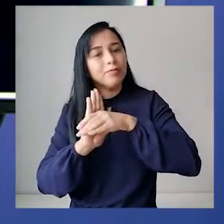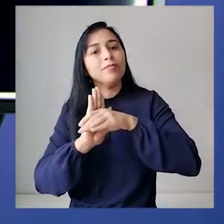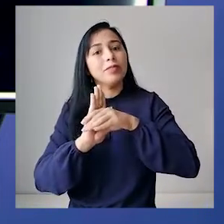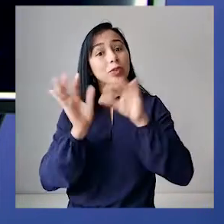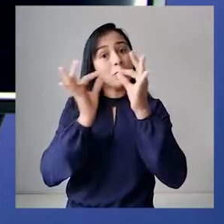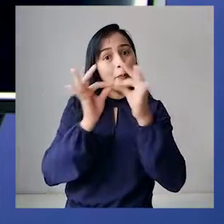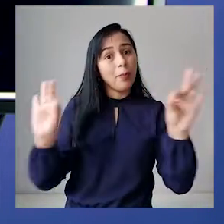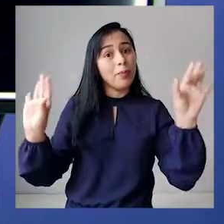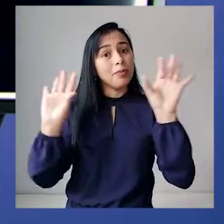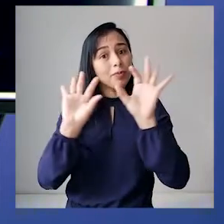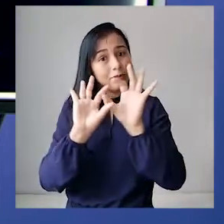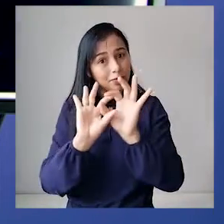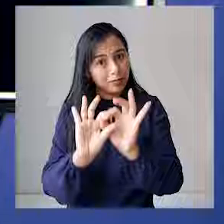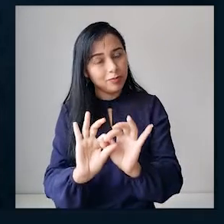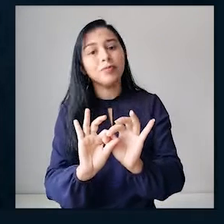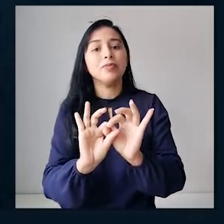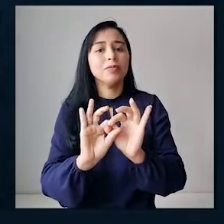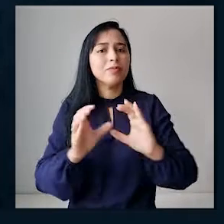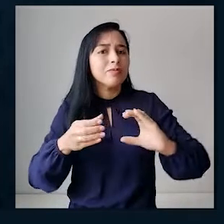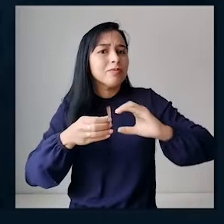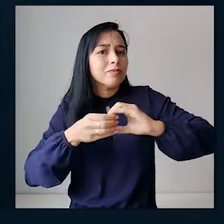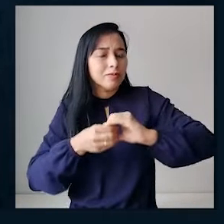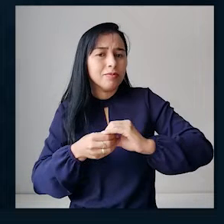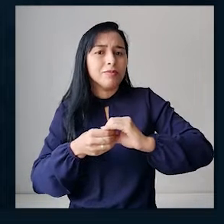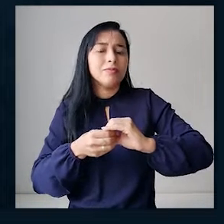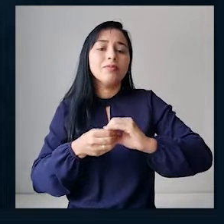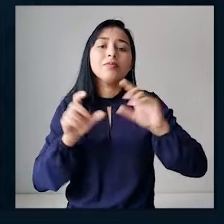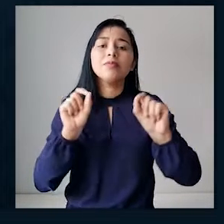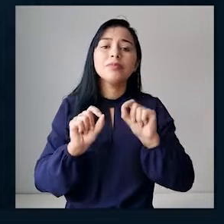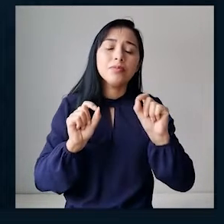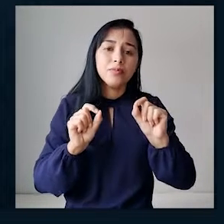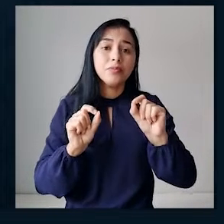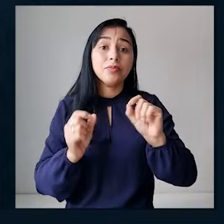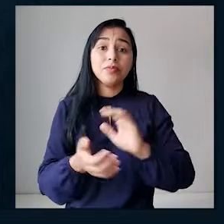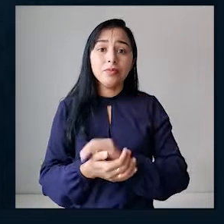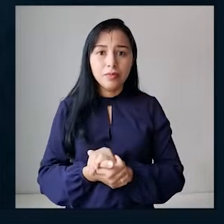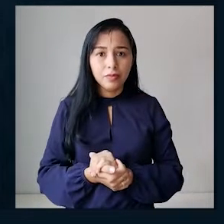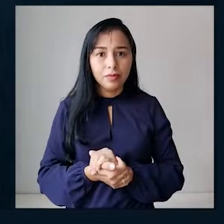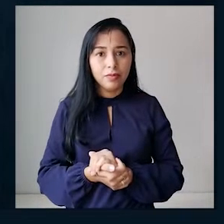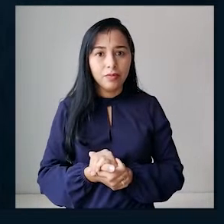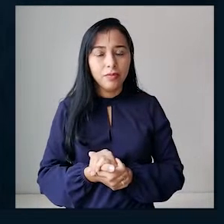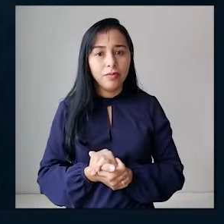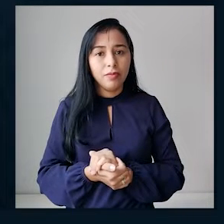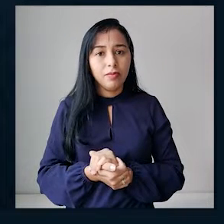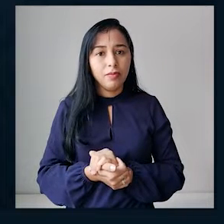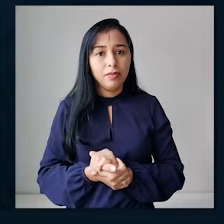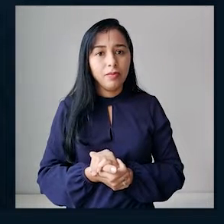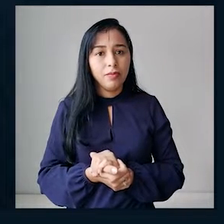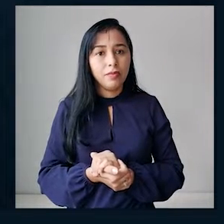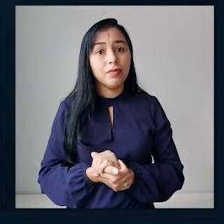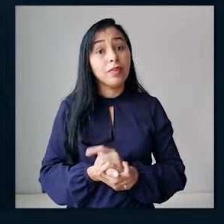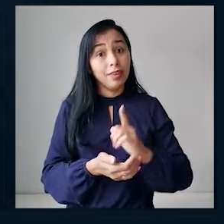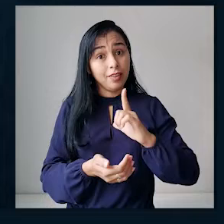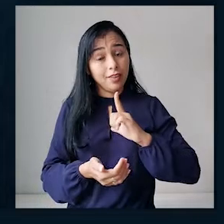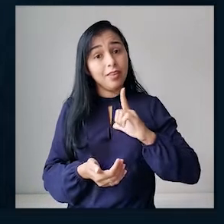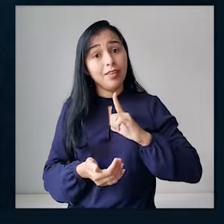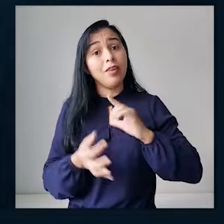por coordenação. O período composto por coordenação é constituído de orações